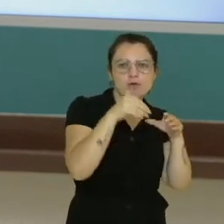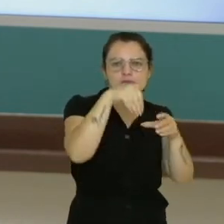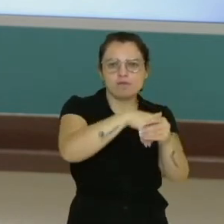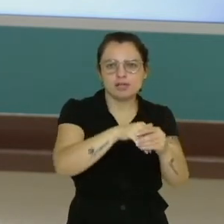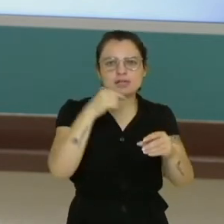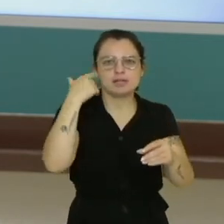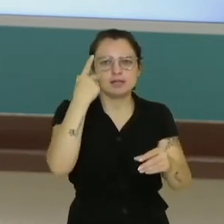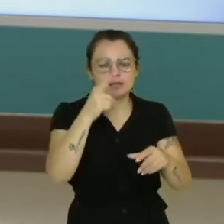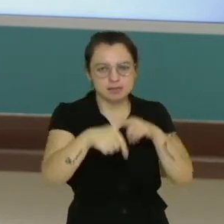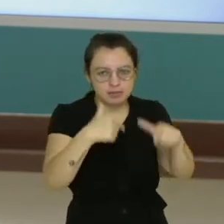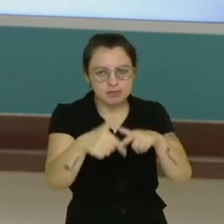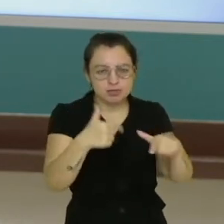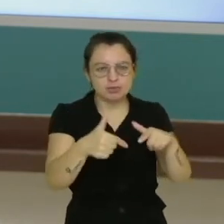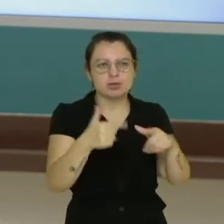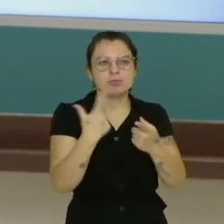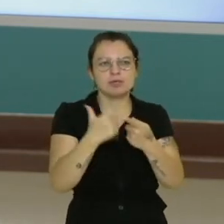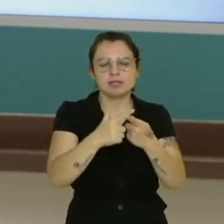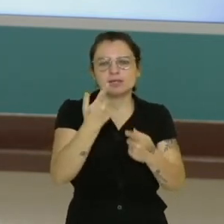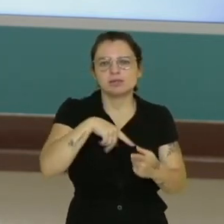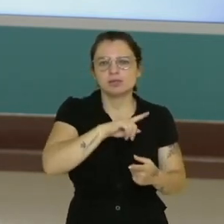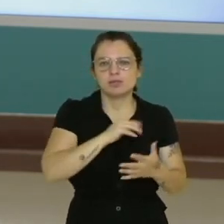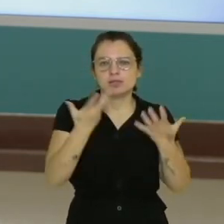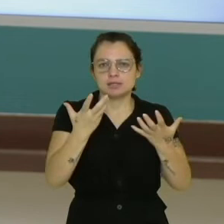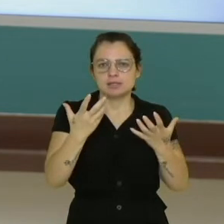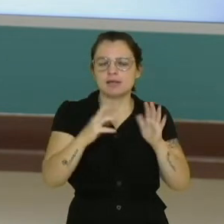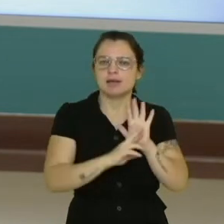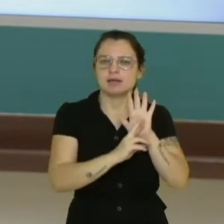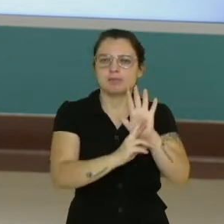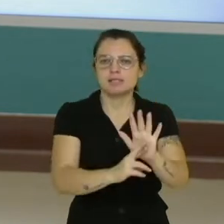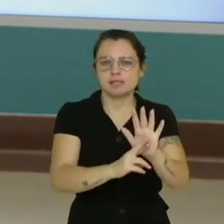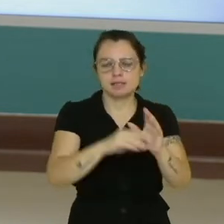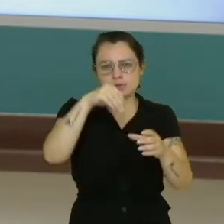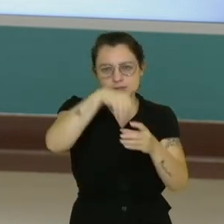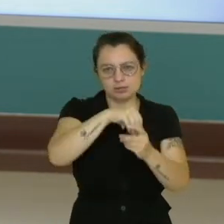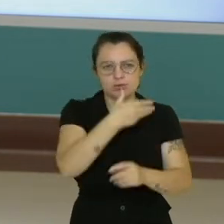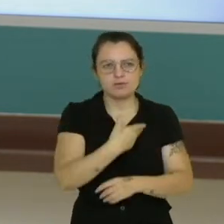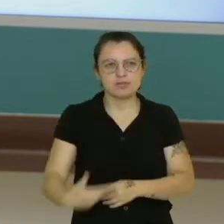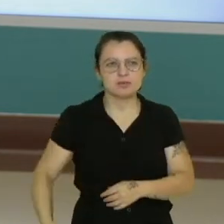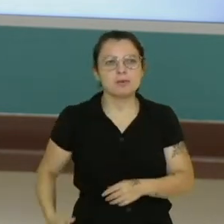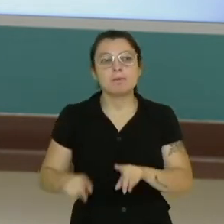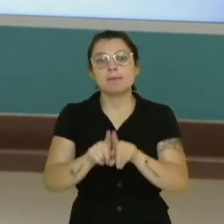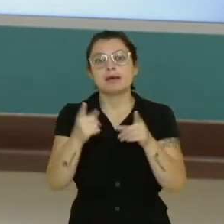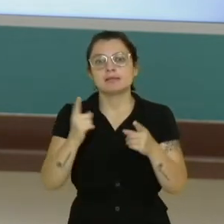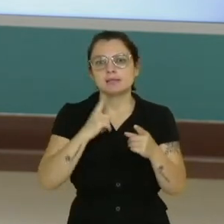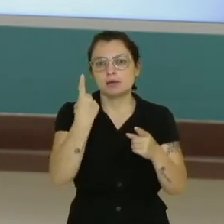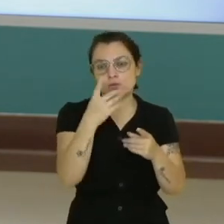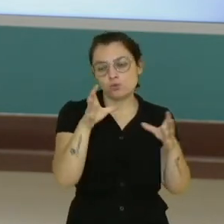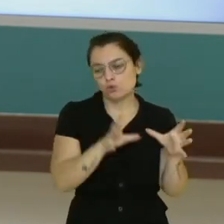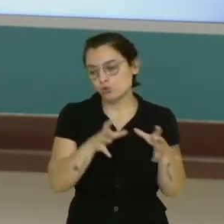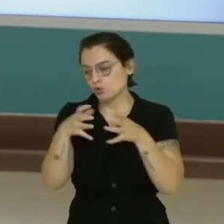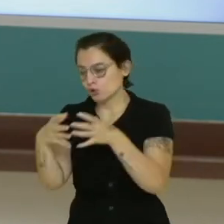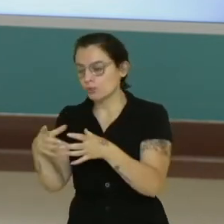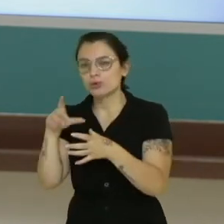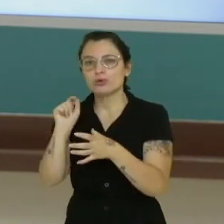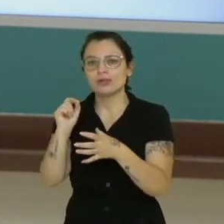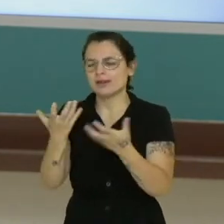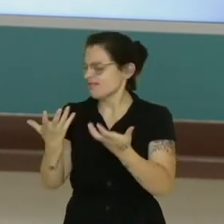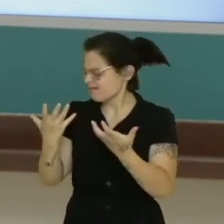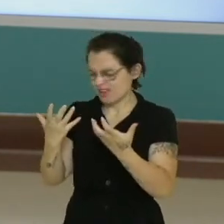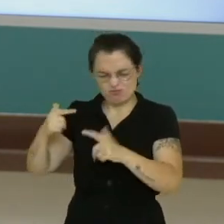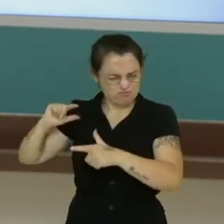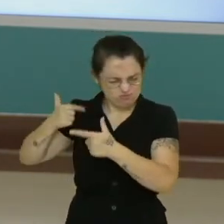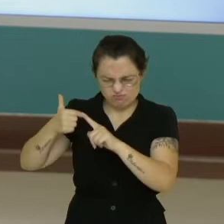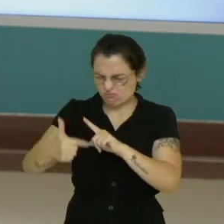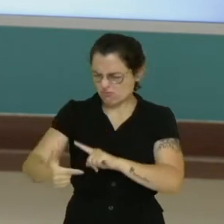que trabalhadores então possam ser representados no governo, mas você também tem uma parte dos socialistas que defende até a revolução, a